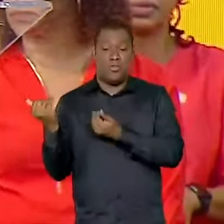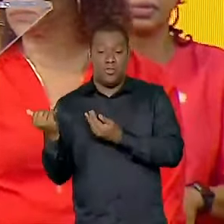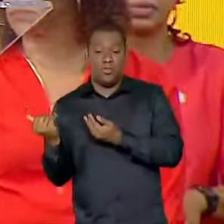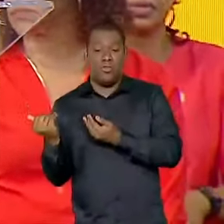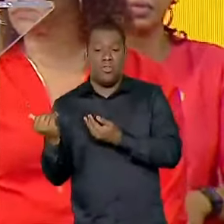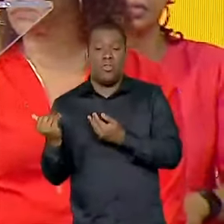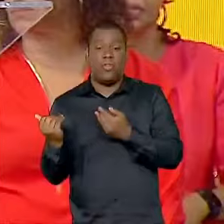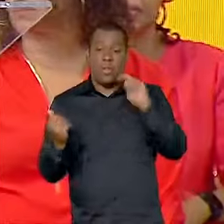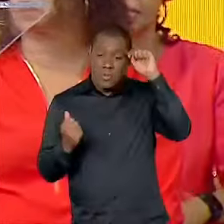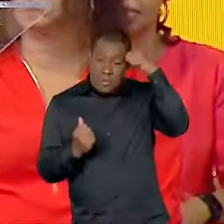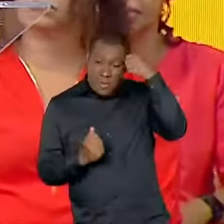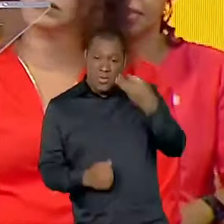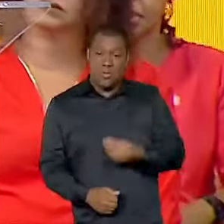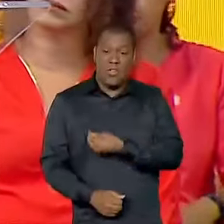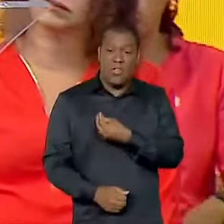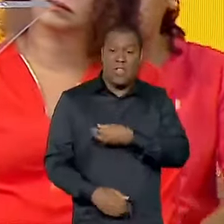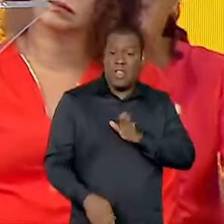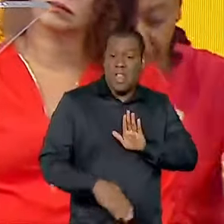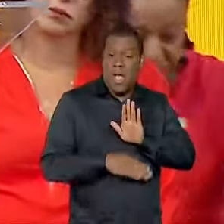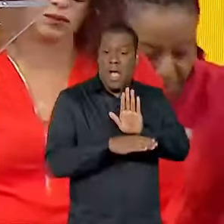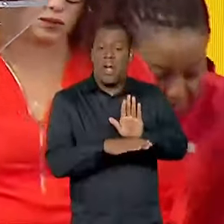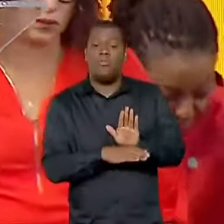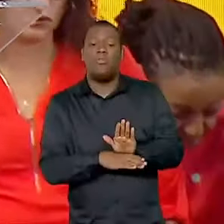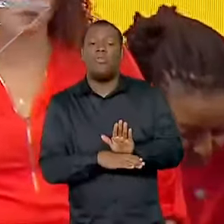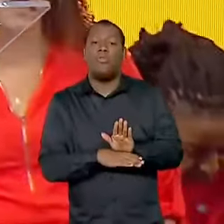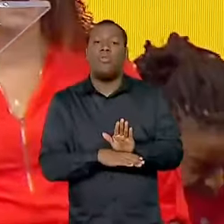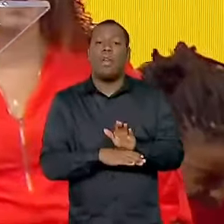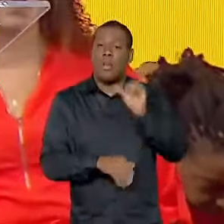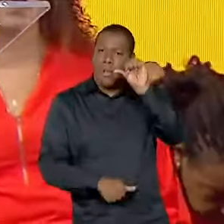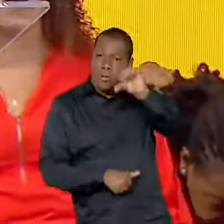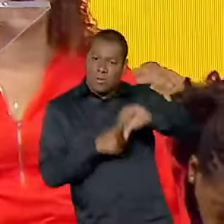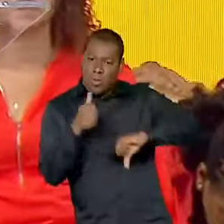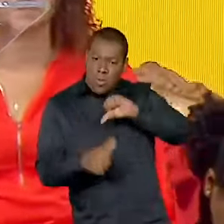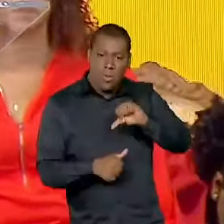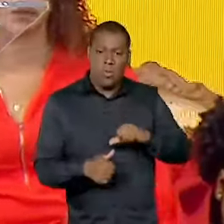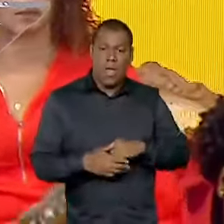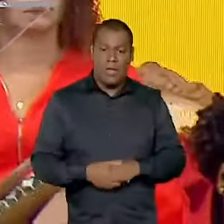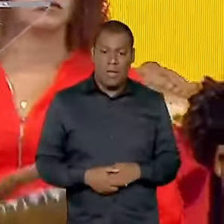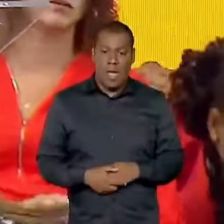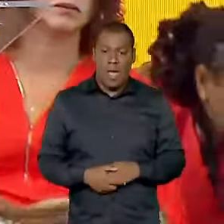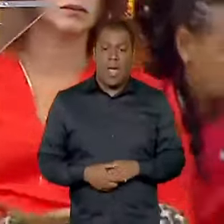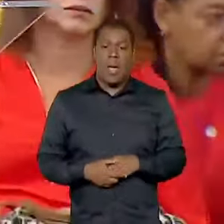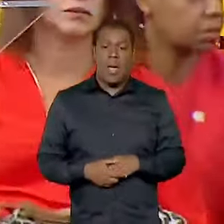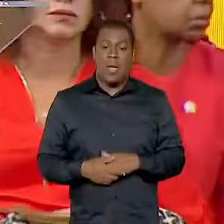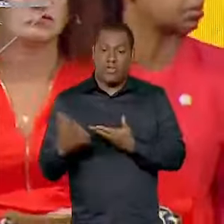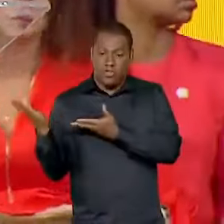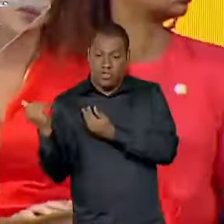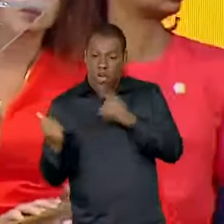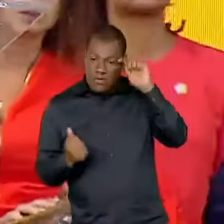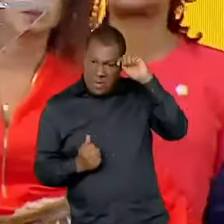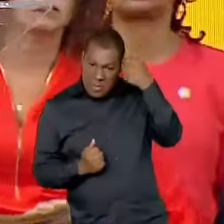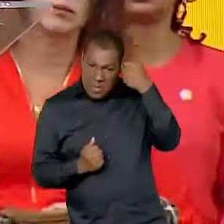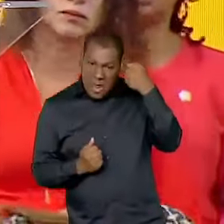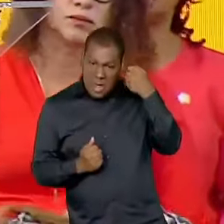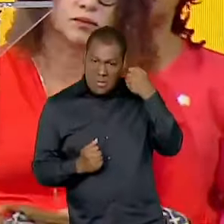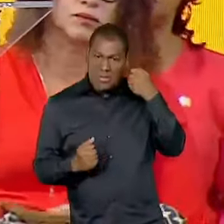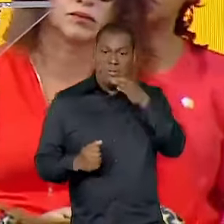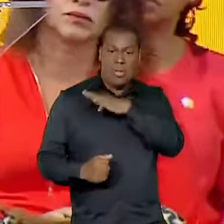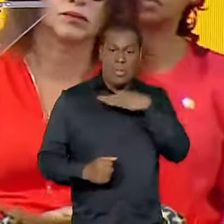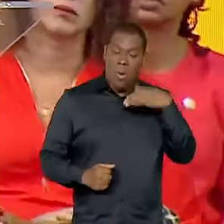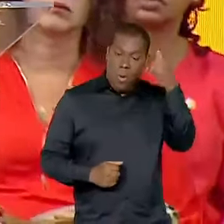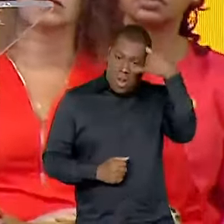vem para ajudar a mudar essa realidade. Queridos companheiros e companheiras, todos os